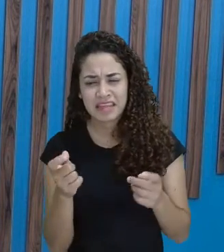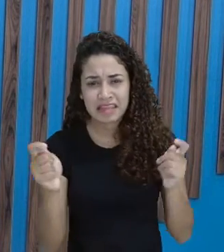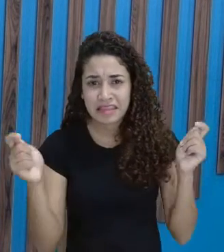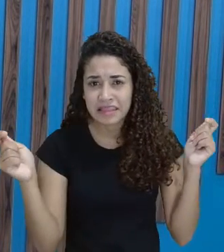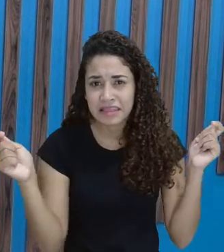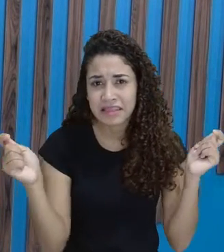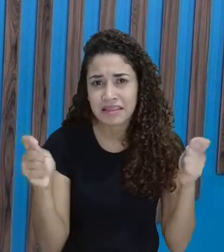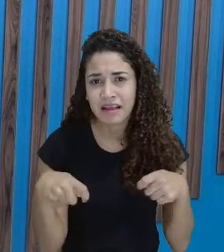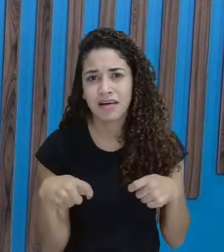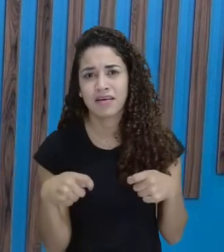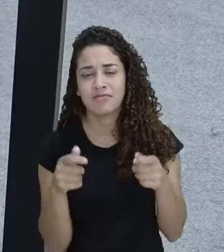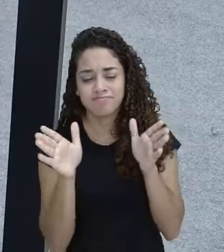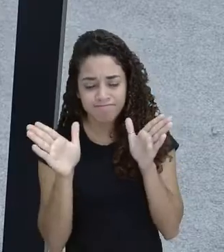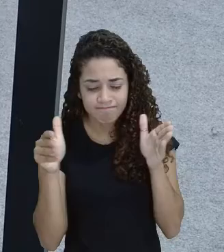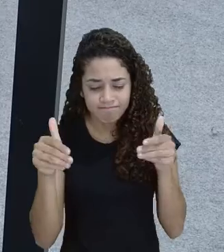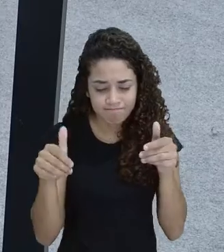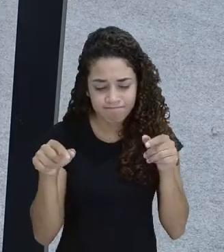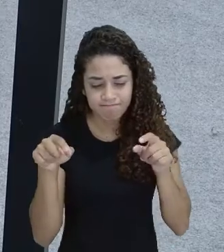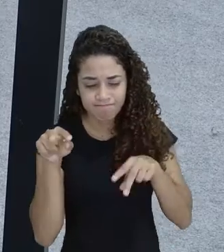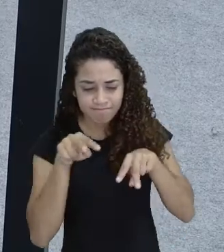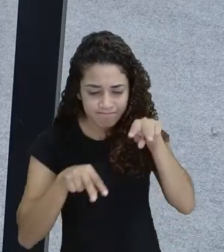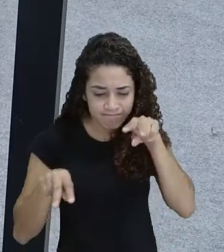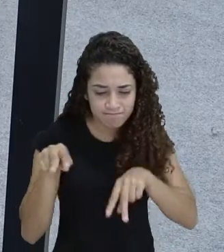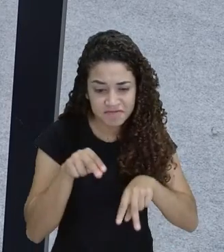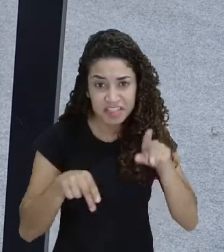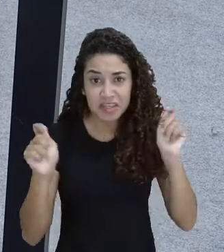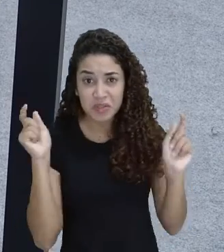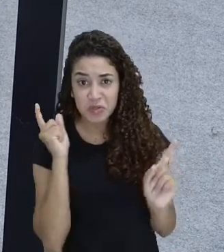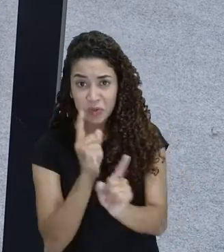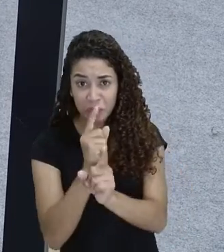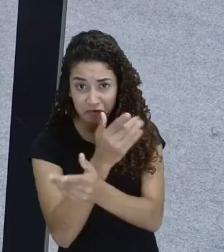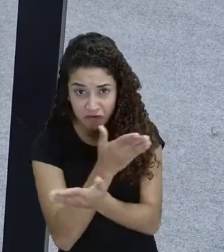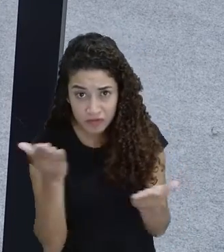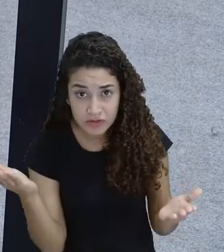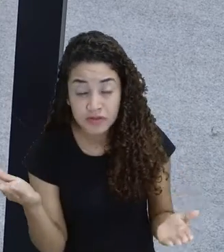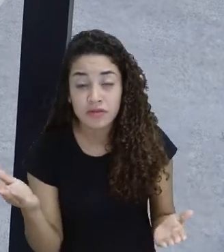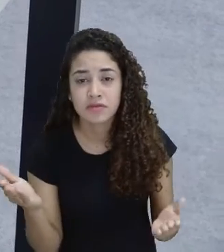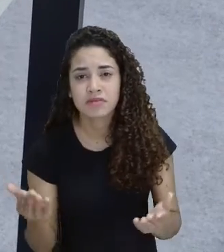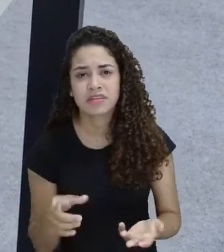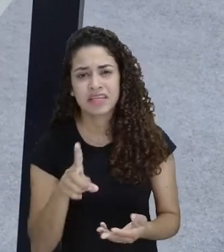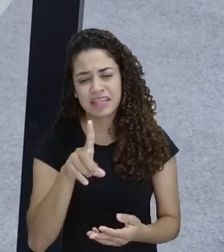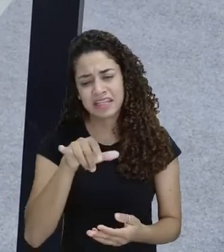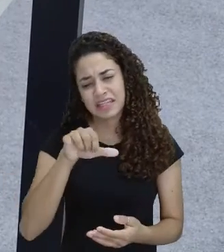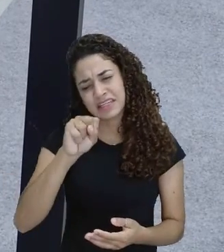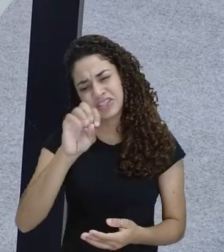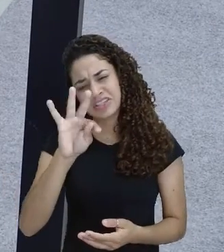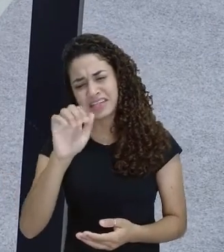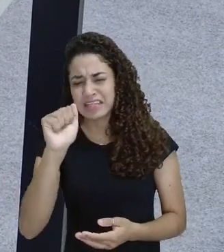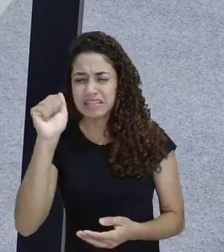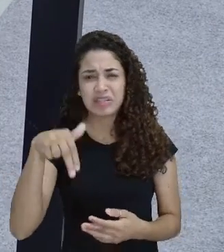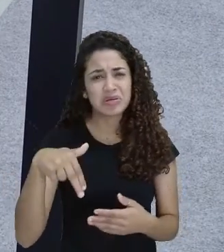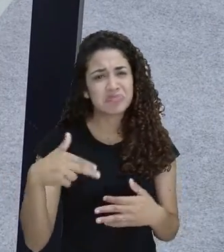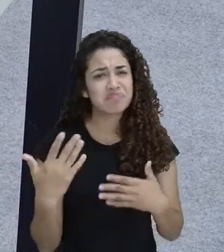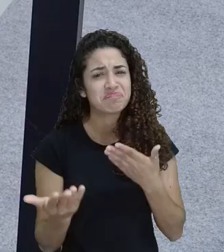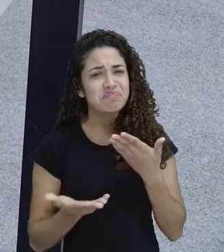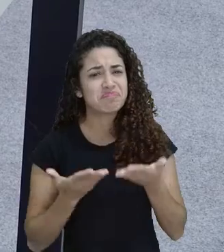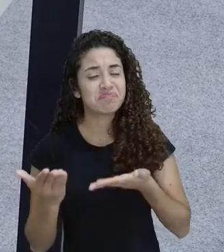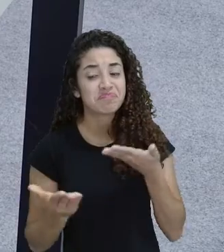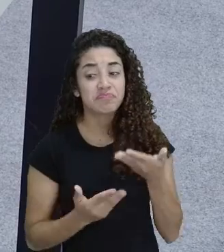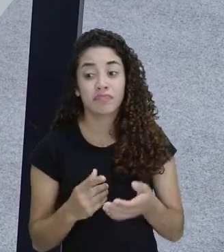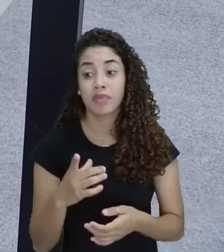consegue focar aqui para ver se as crianças em casa descobrem? Distan. O que é que tem aqui? Tem imagem